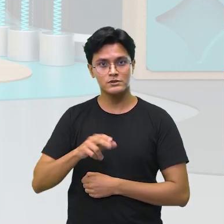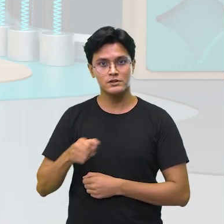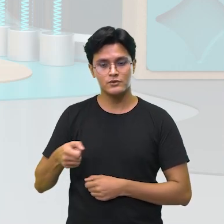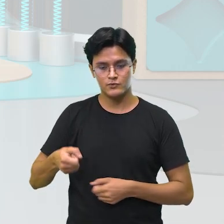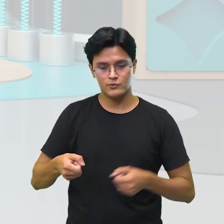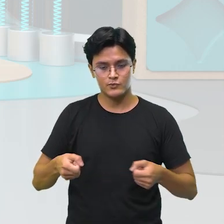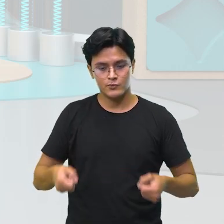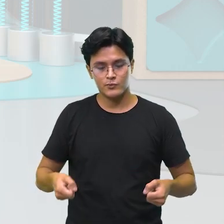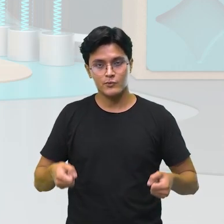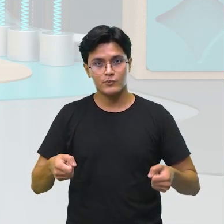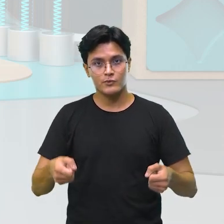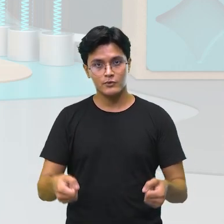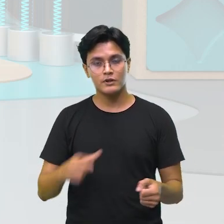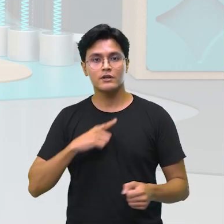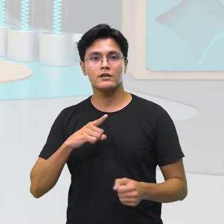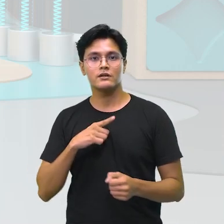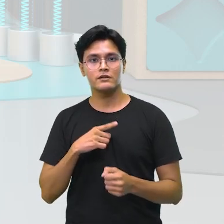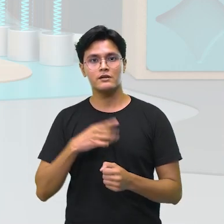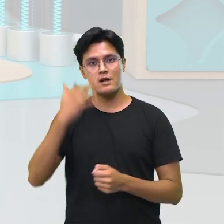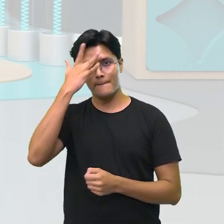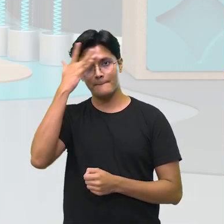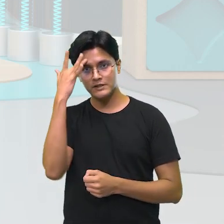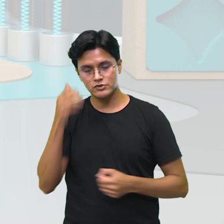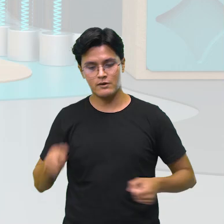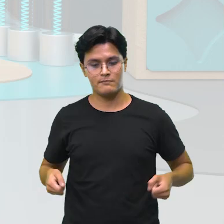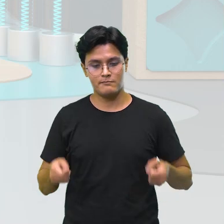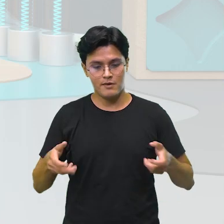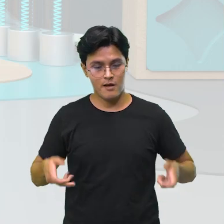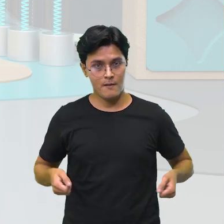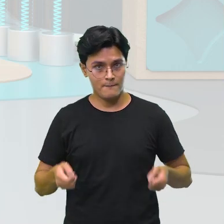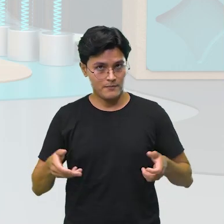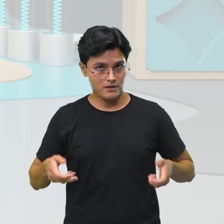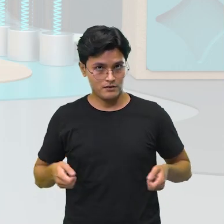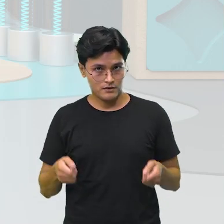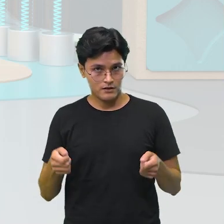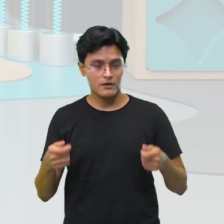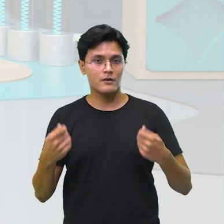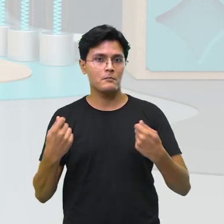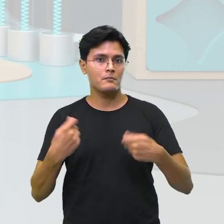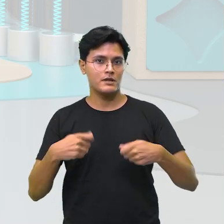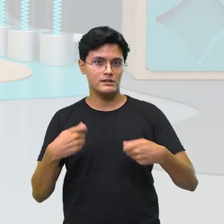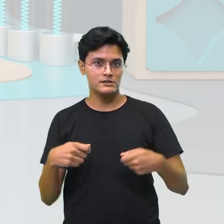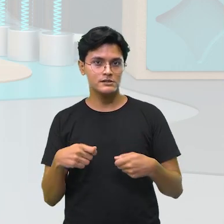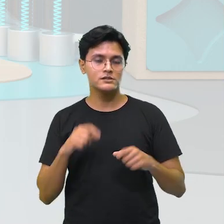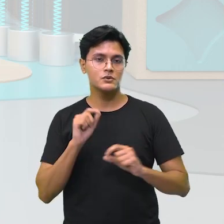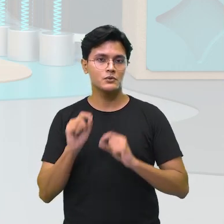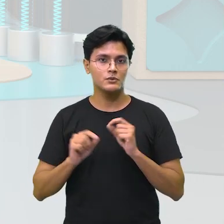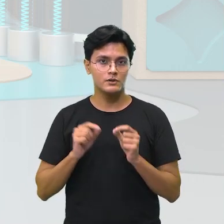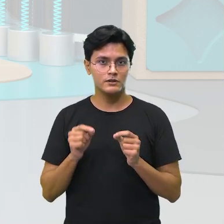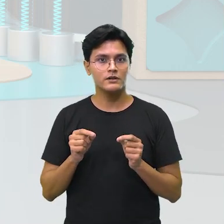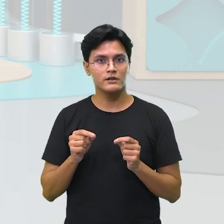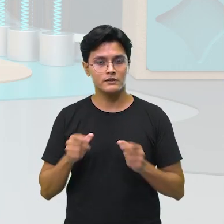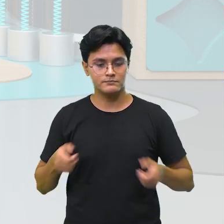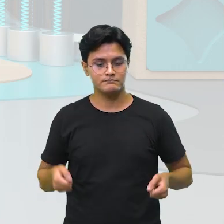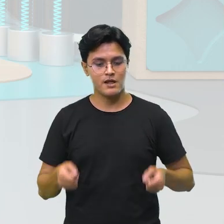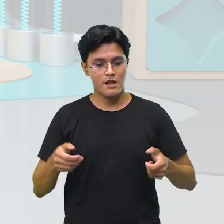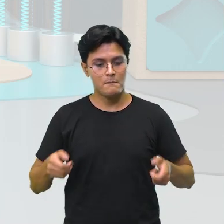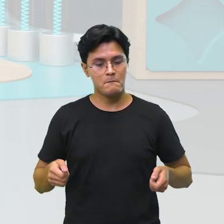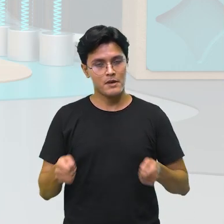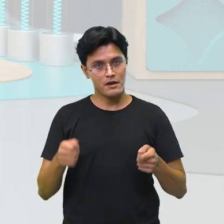ali uma pessoa cadeirante, né, que necessitam de tem uma necessidade especial e está